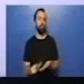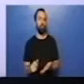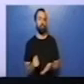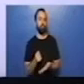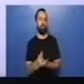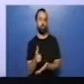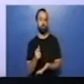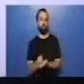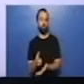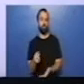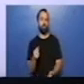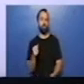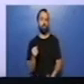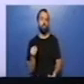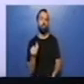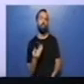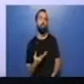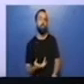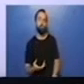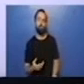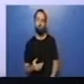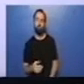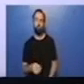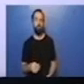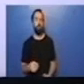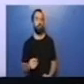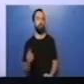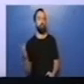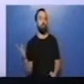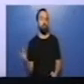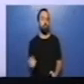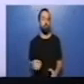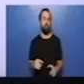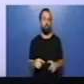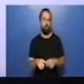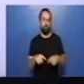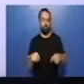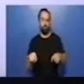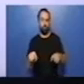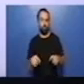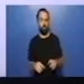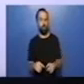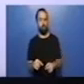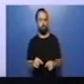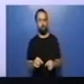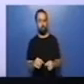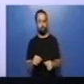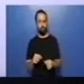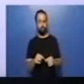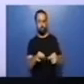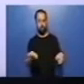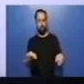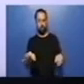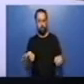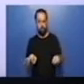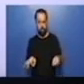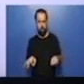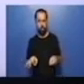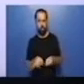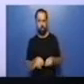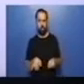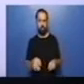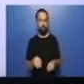Para saber quanto que vai gastar, eu vou pegar o 9,23, cada metro quadrado é 9,23, e multiplicar por